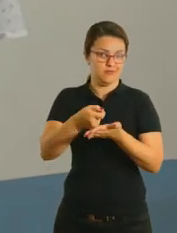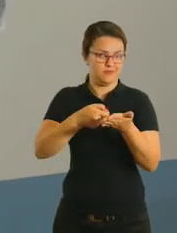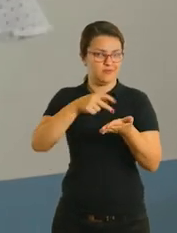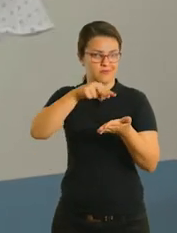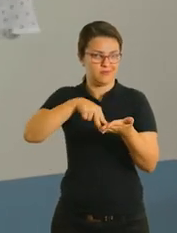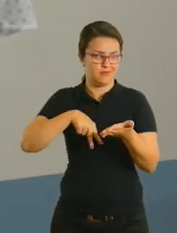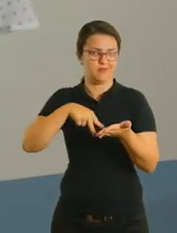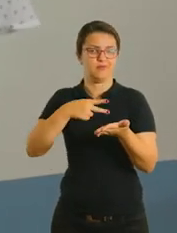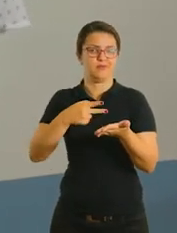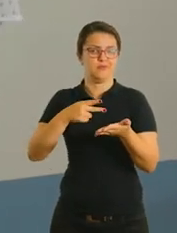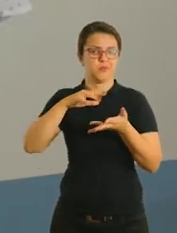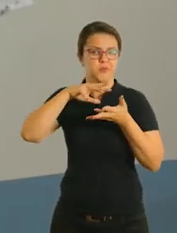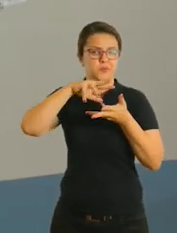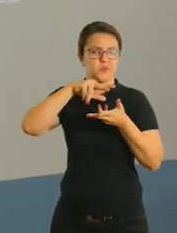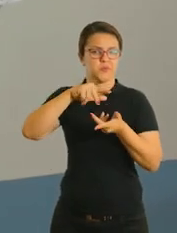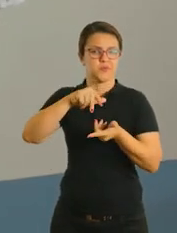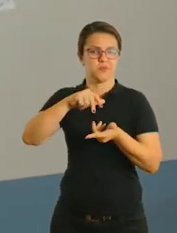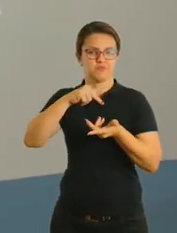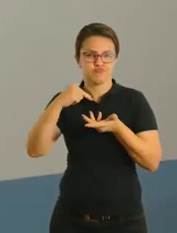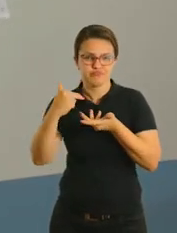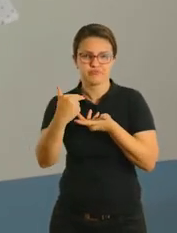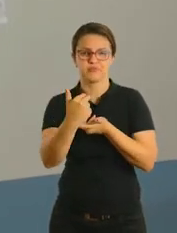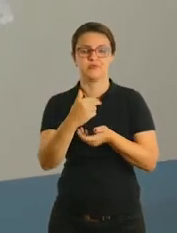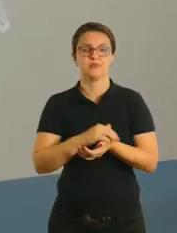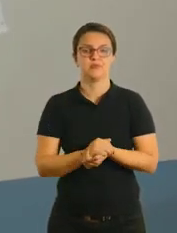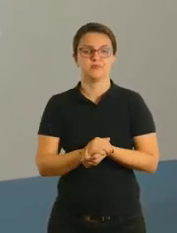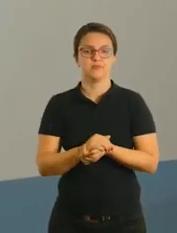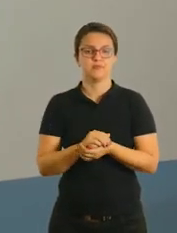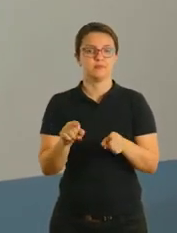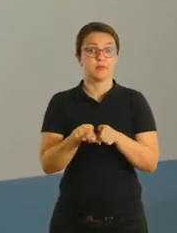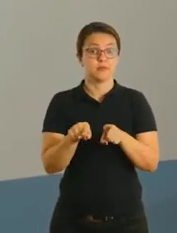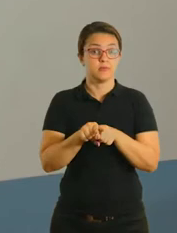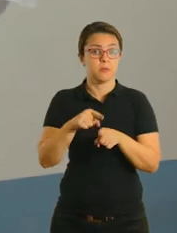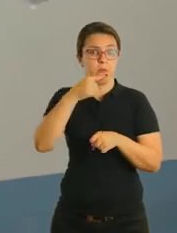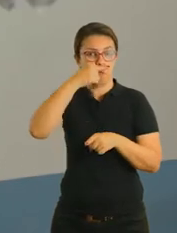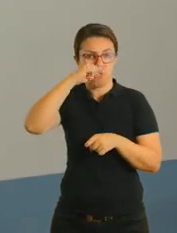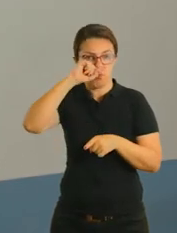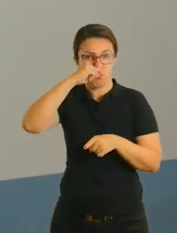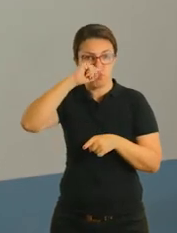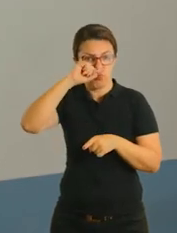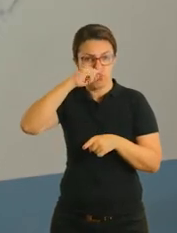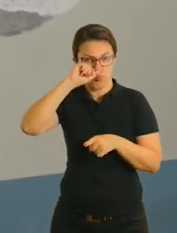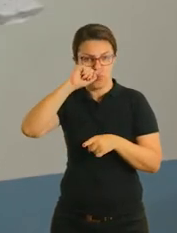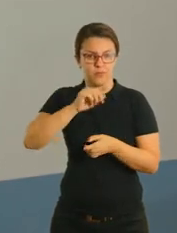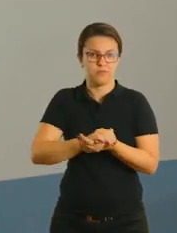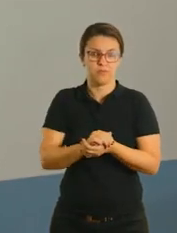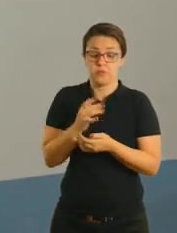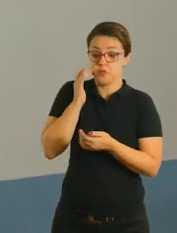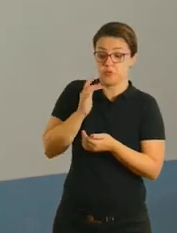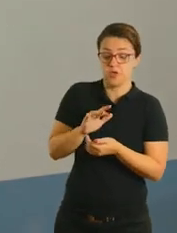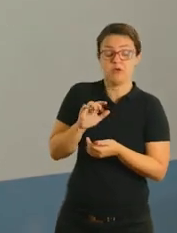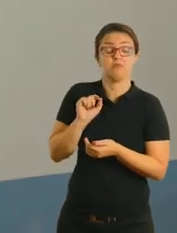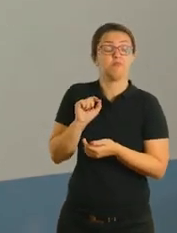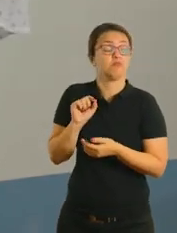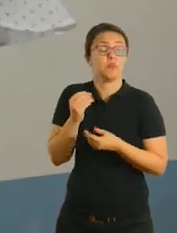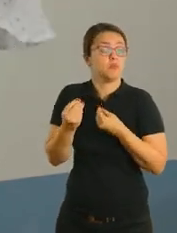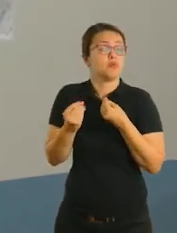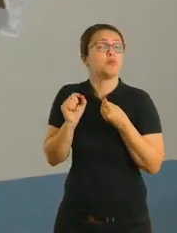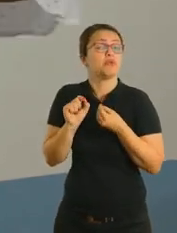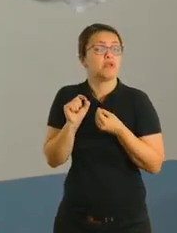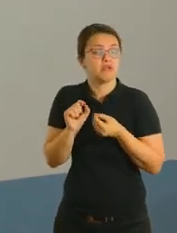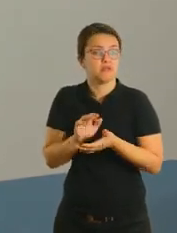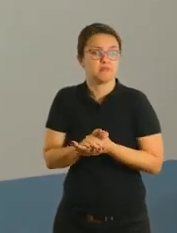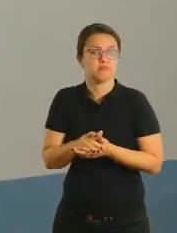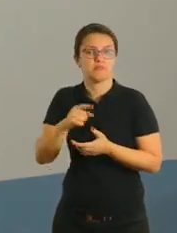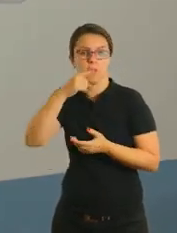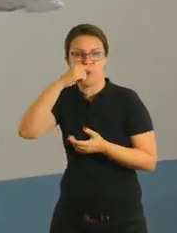tem um ingrediente tradicional aí que é a canela e a criança pode não saber o que é canela. A gente tem a canela em pau, a canela em pó. São todas coisas